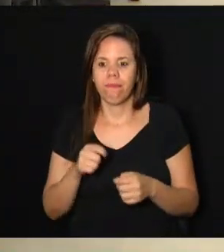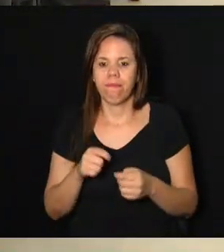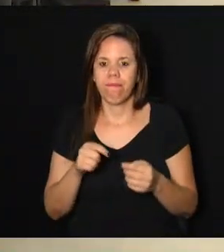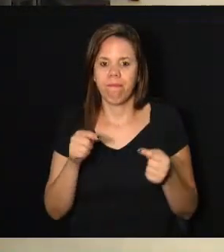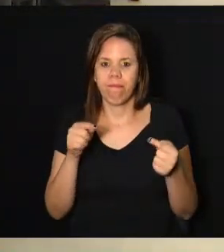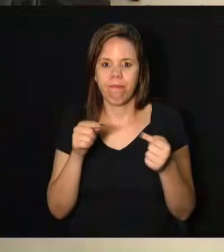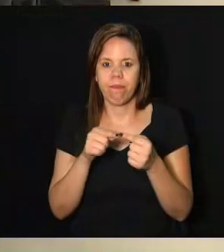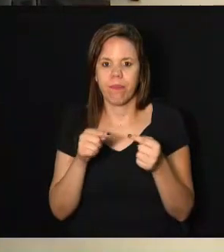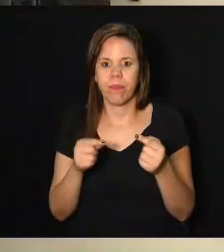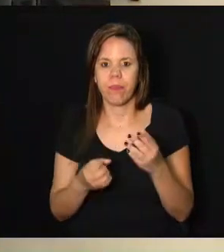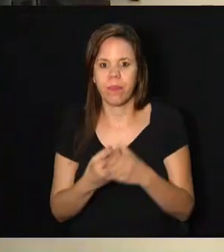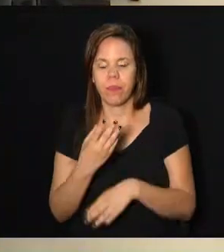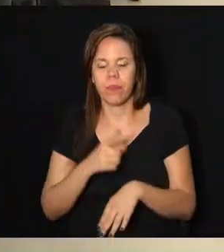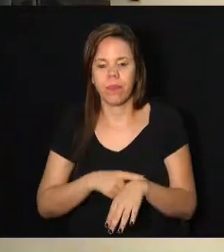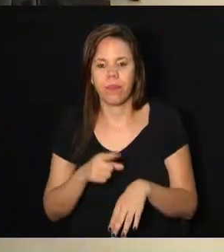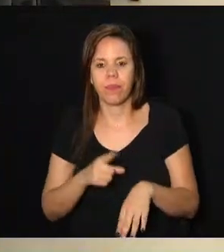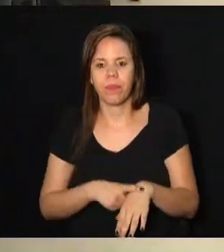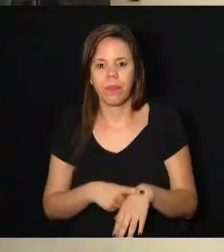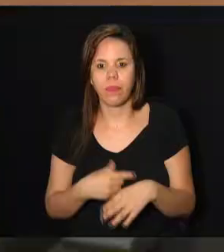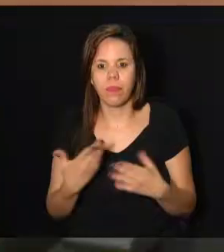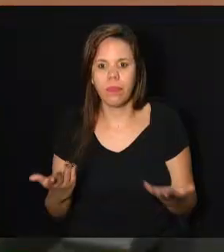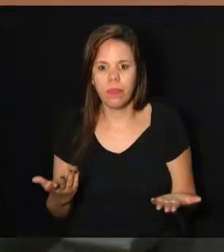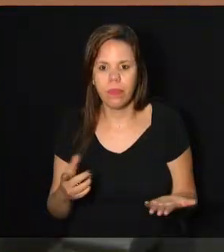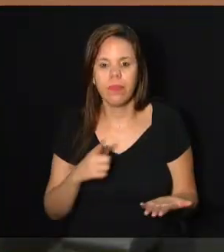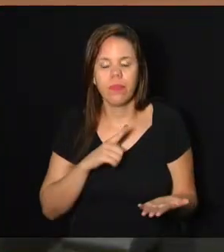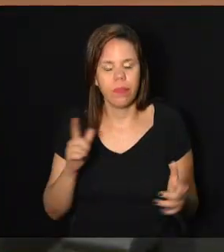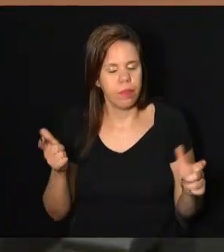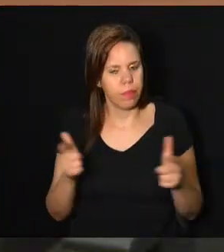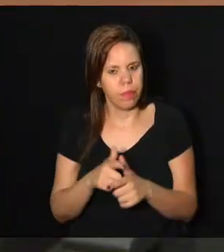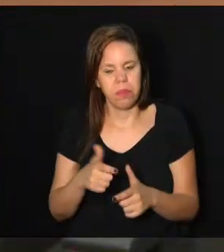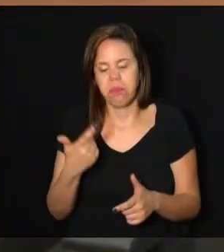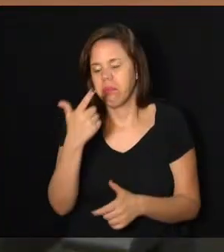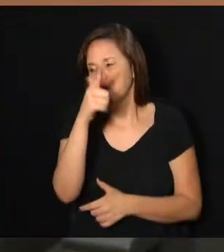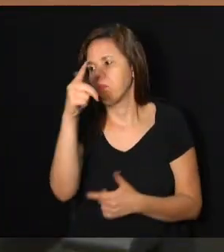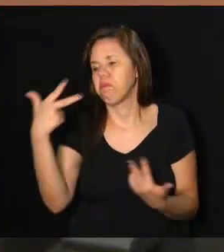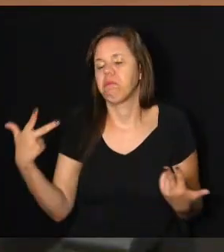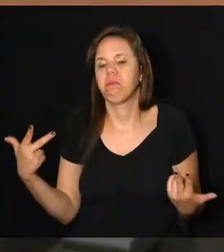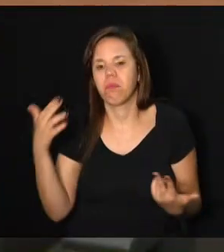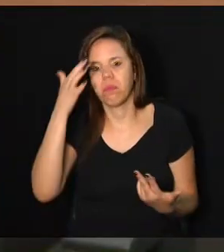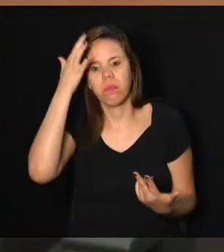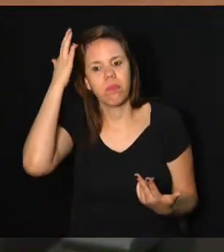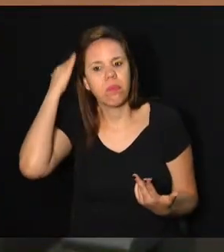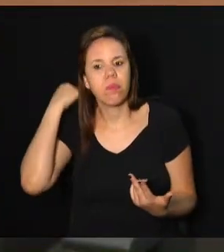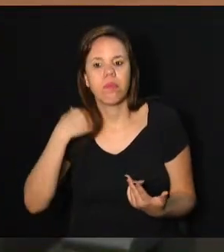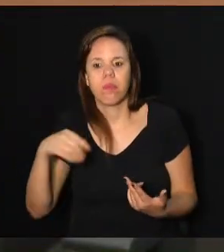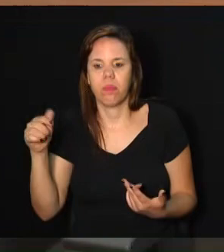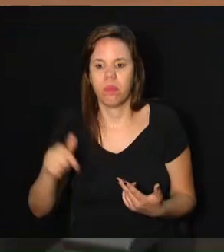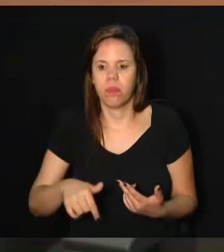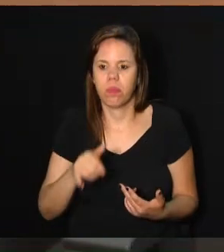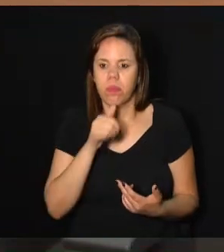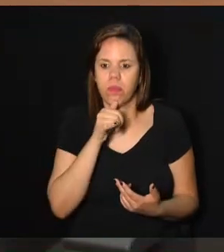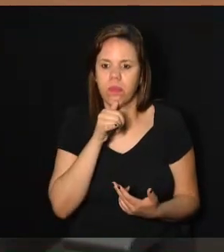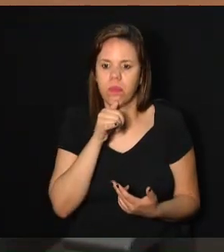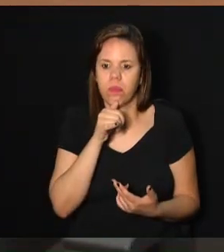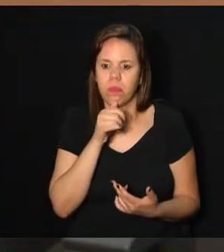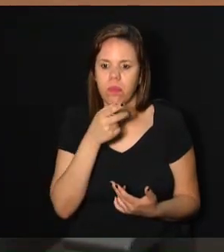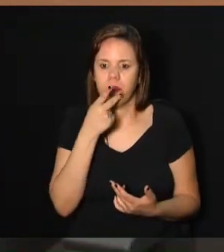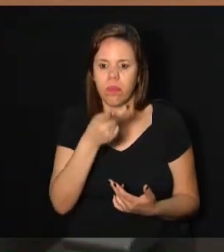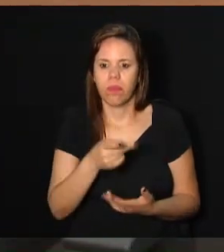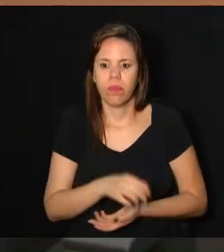culminou nesse momento. E aí ele passa a ter minoria, não tem outro meio. Entendeu? Mas aqui, por exemplo, quando eu estou